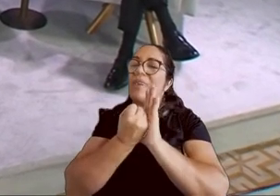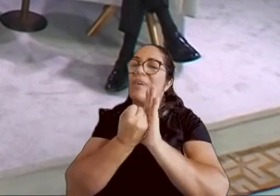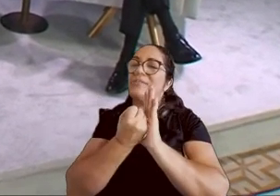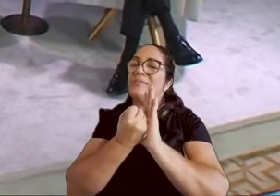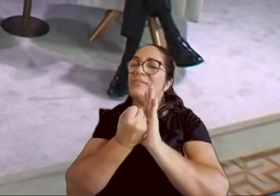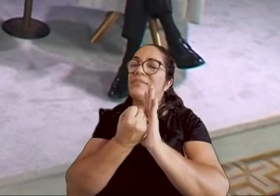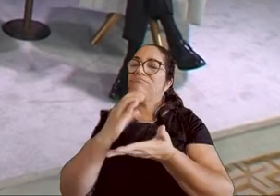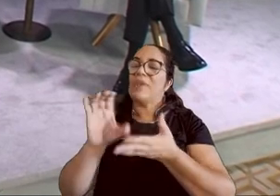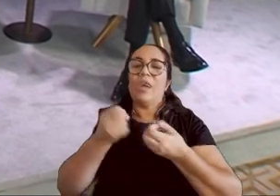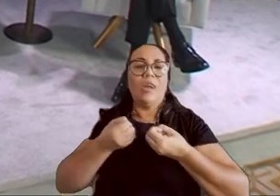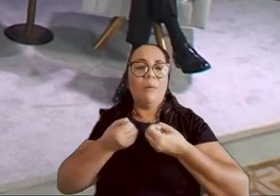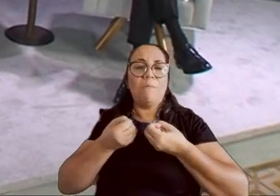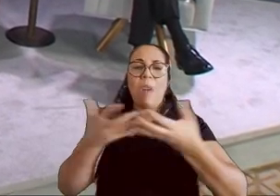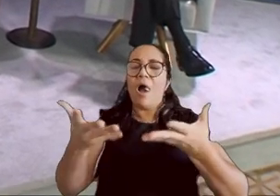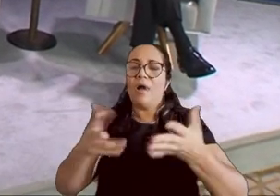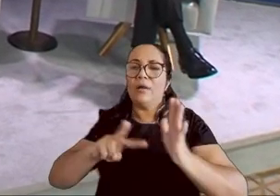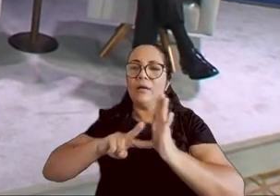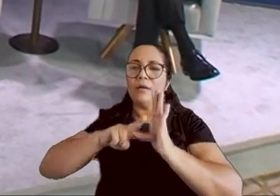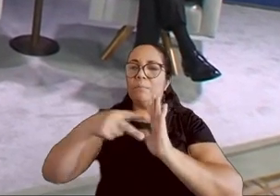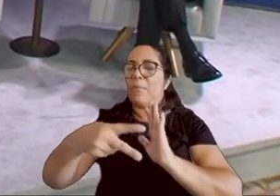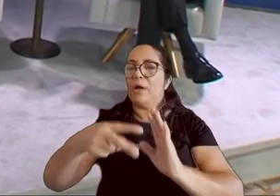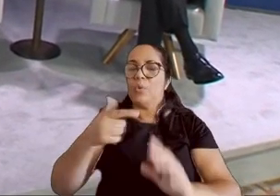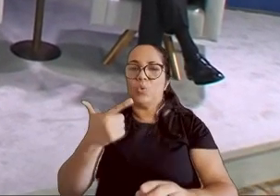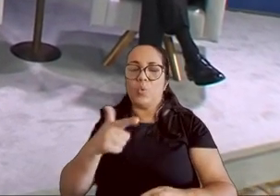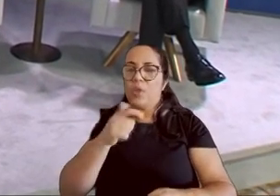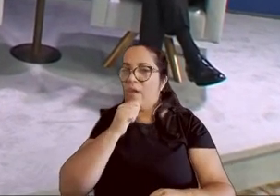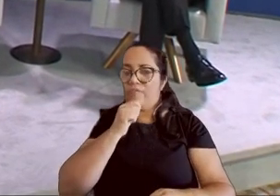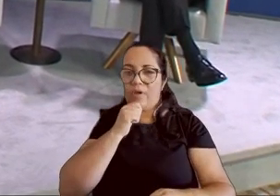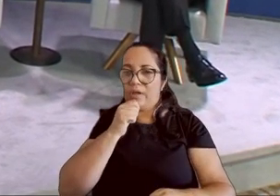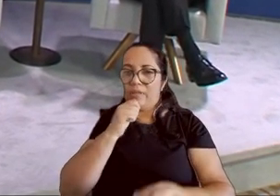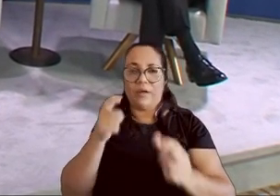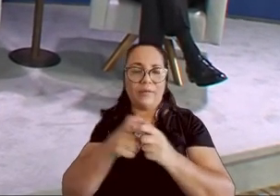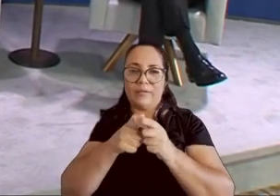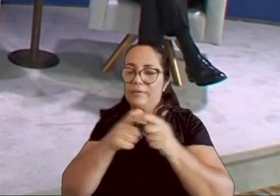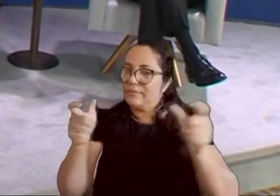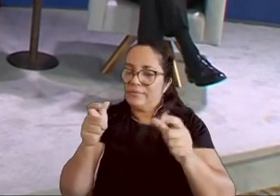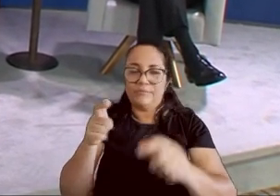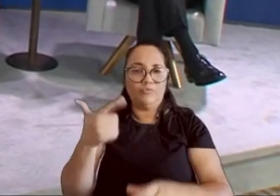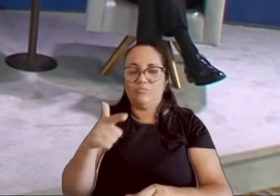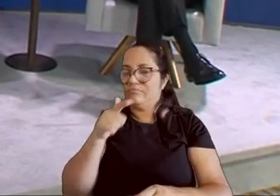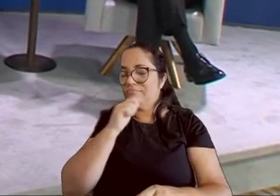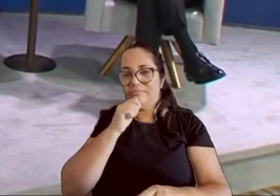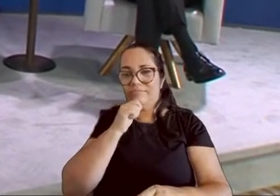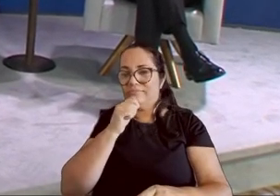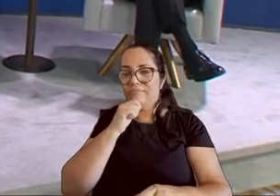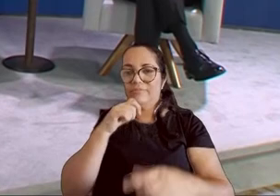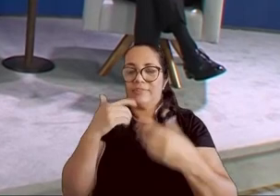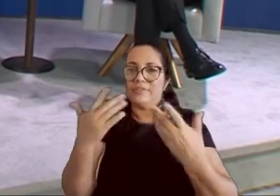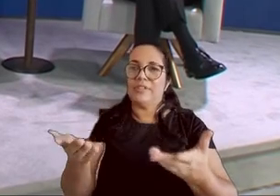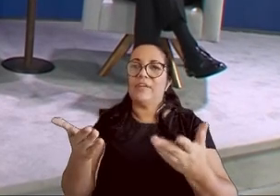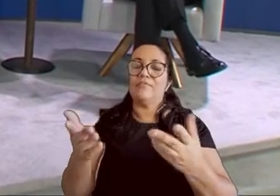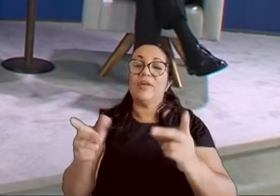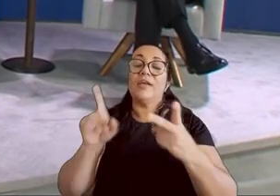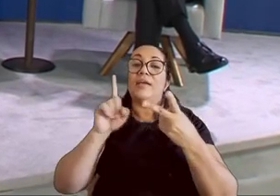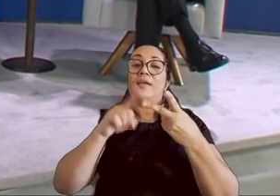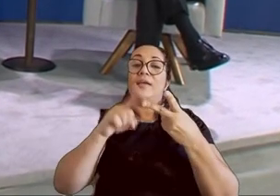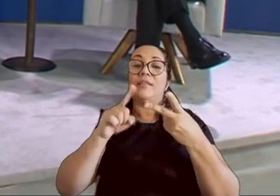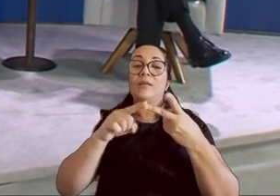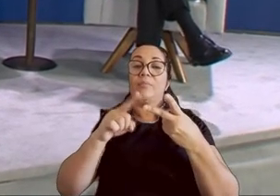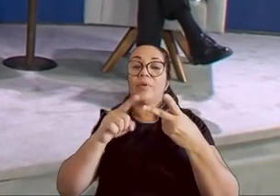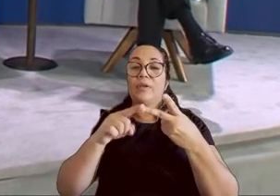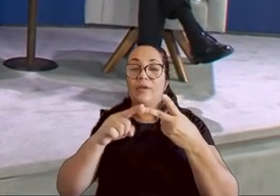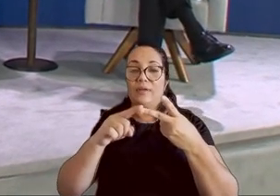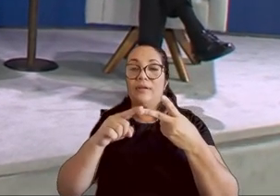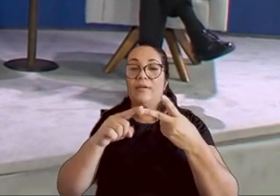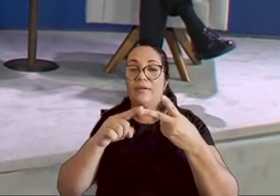gente ainda é uma parte de mercado é investidor qualificado e ao cinemas do qualificado você pode optar por curva e muito investidor Ela